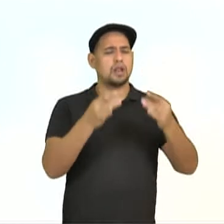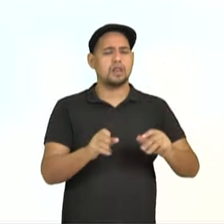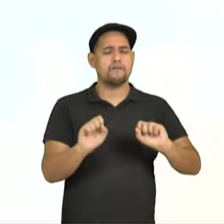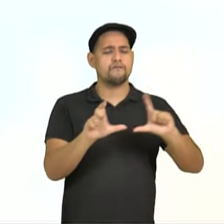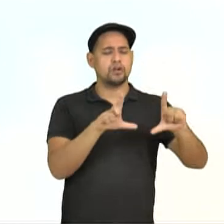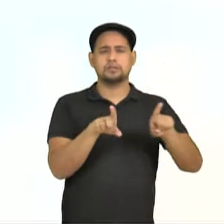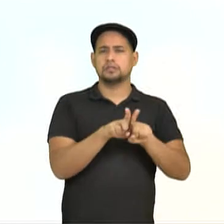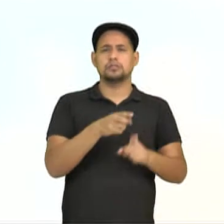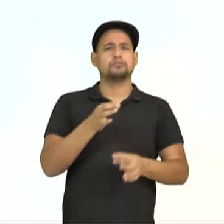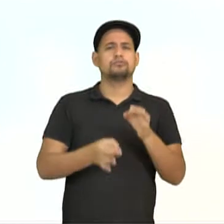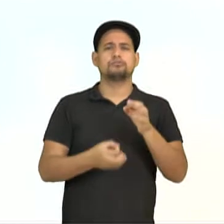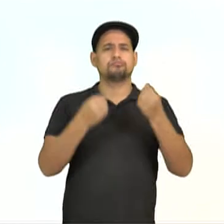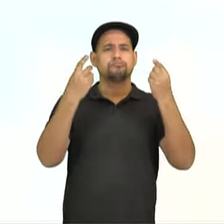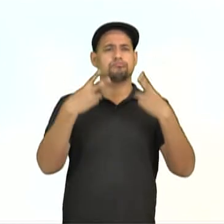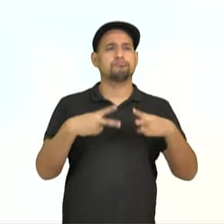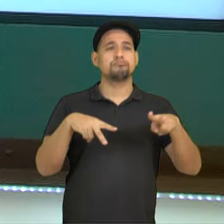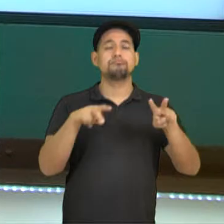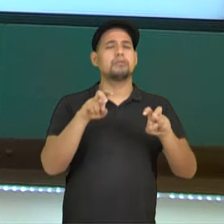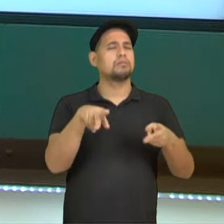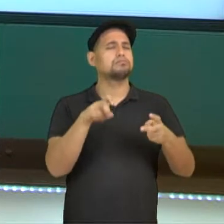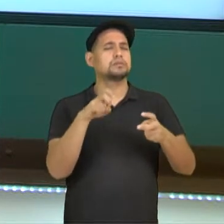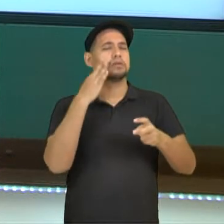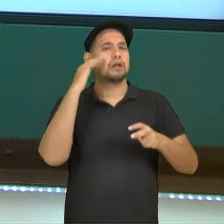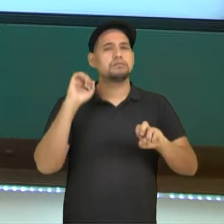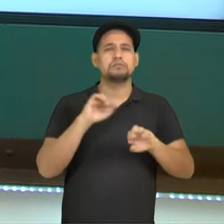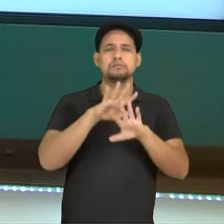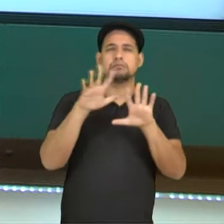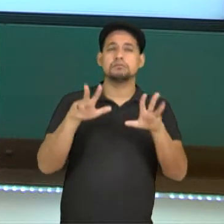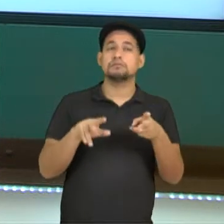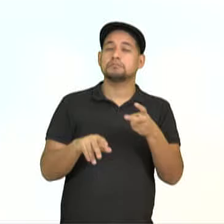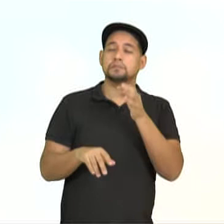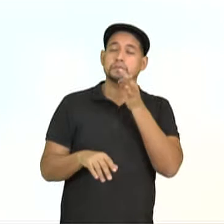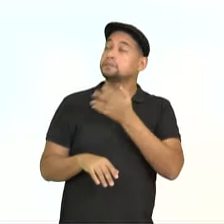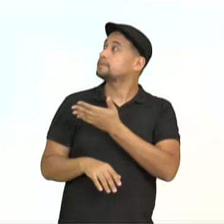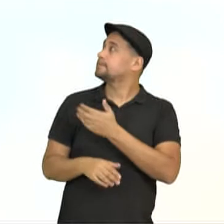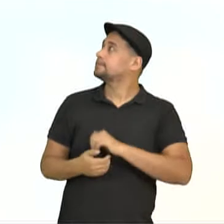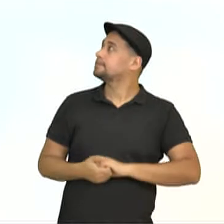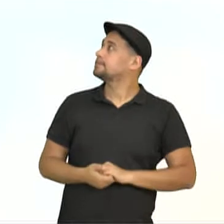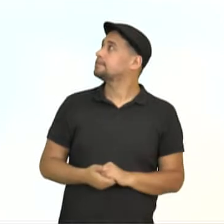imagem que justificam a interpretação que você deu para essa charge?